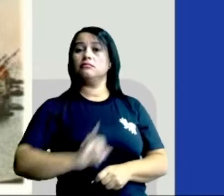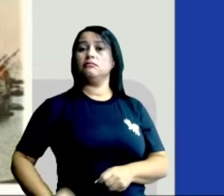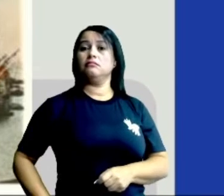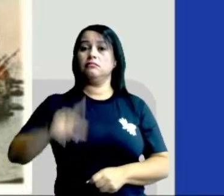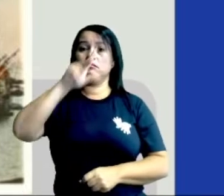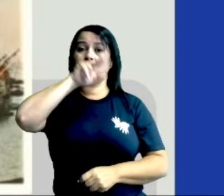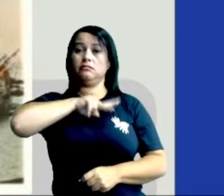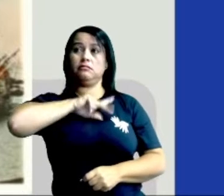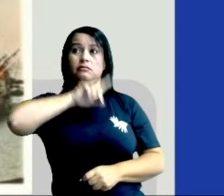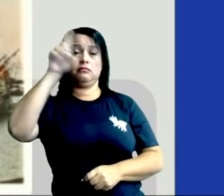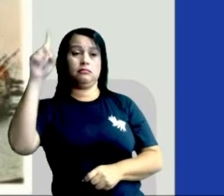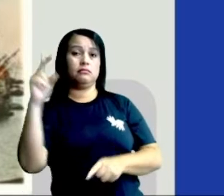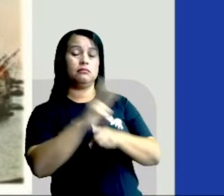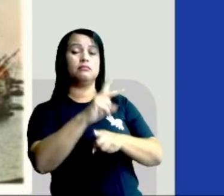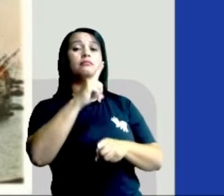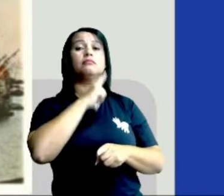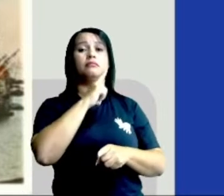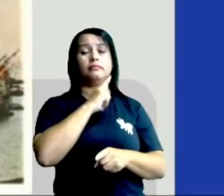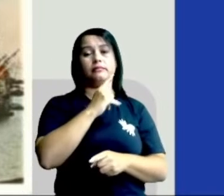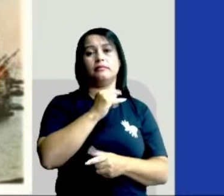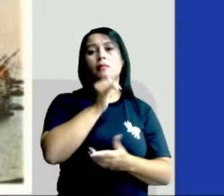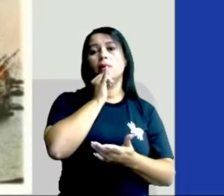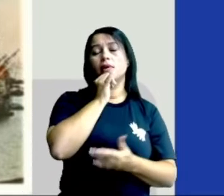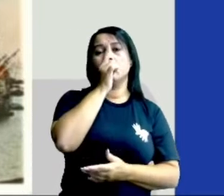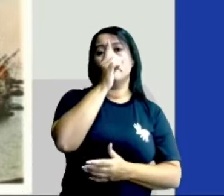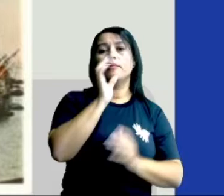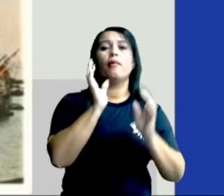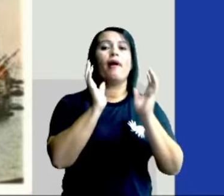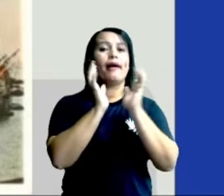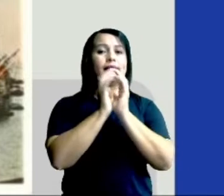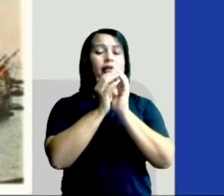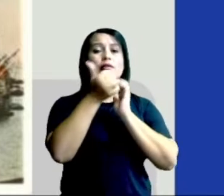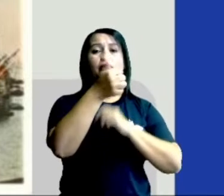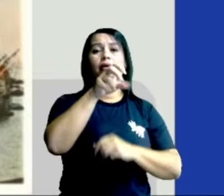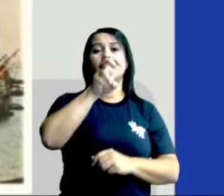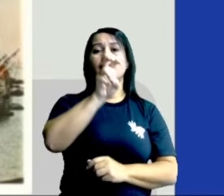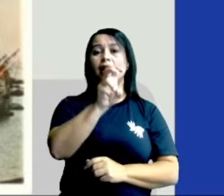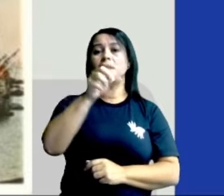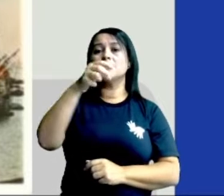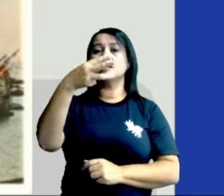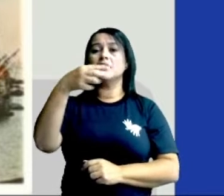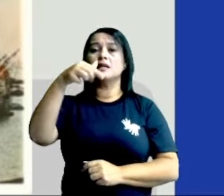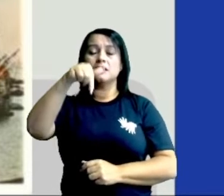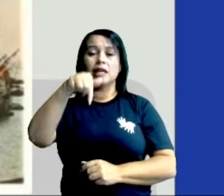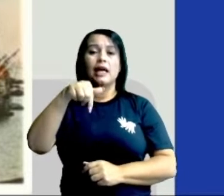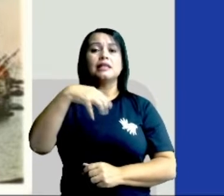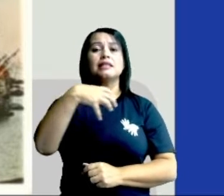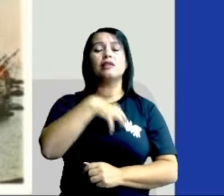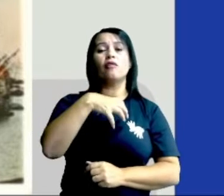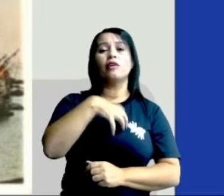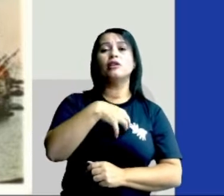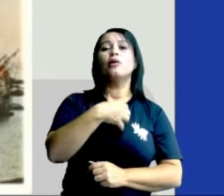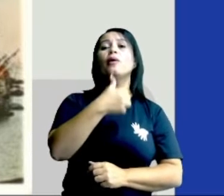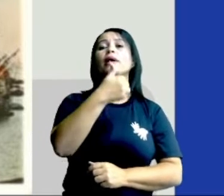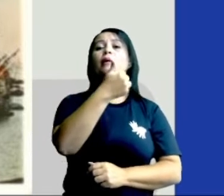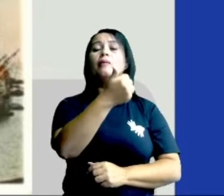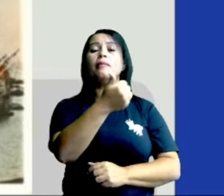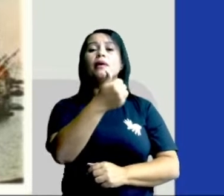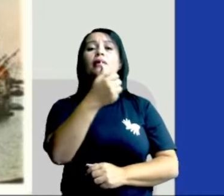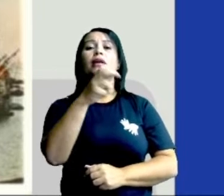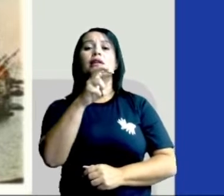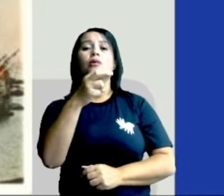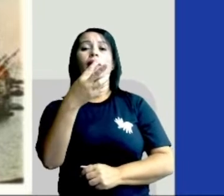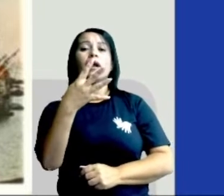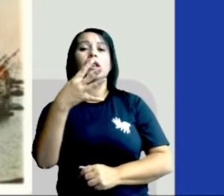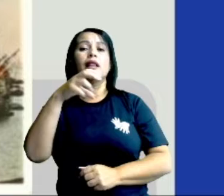Como exemplo, temos Recife, que foi criado em 1537, Salvador em 1549 e São Sebastião do Rio de Janeiro